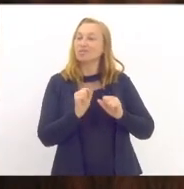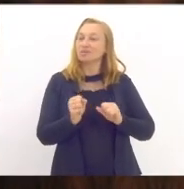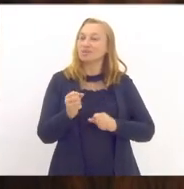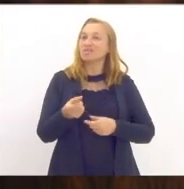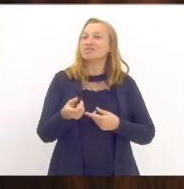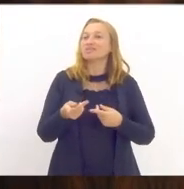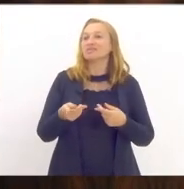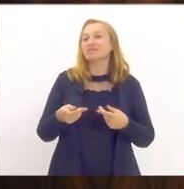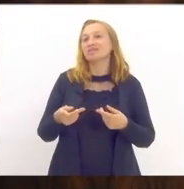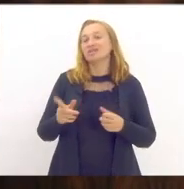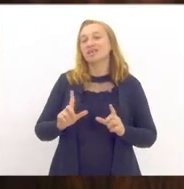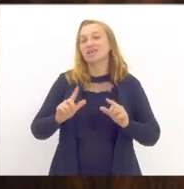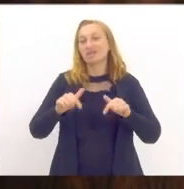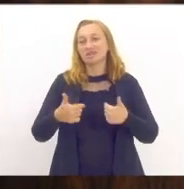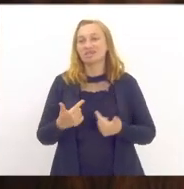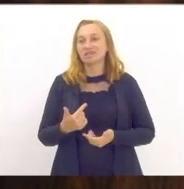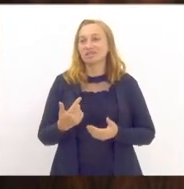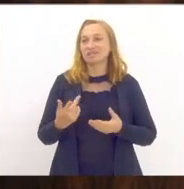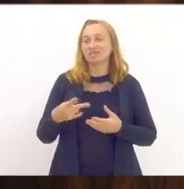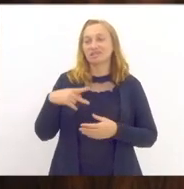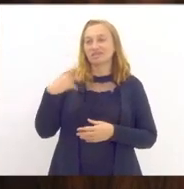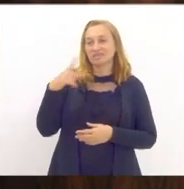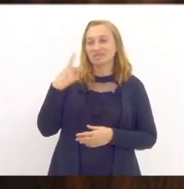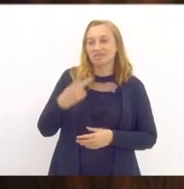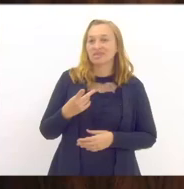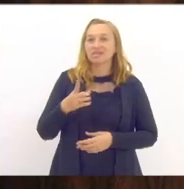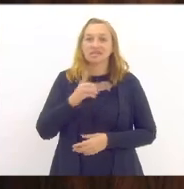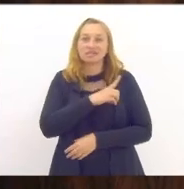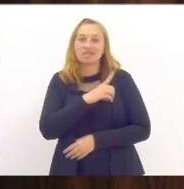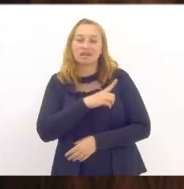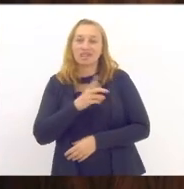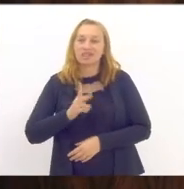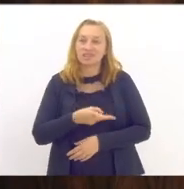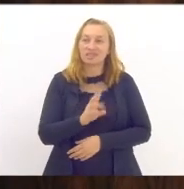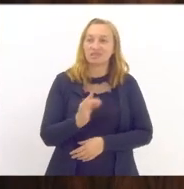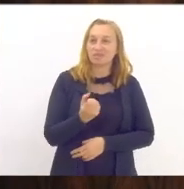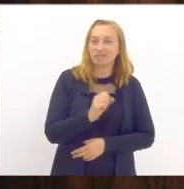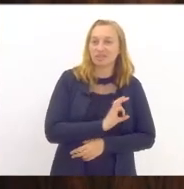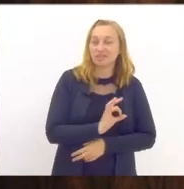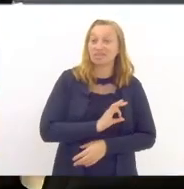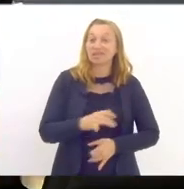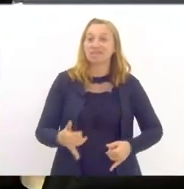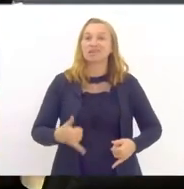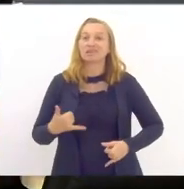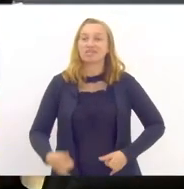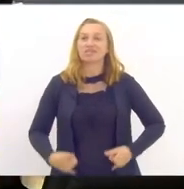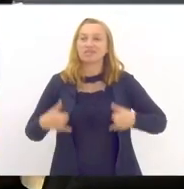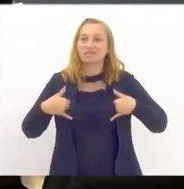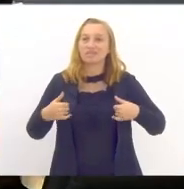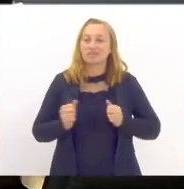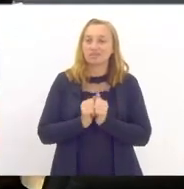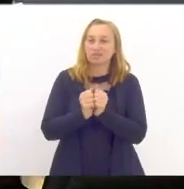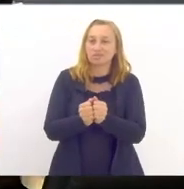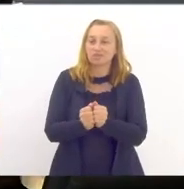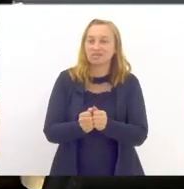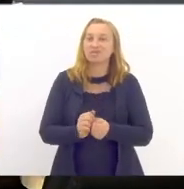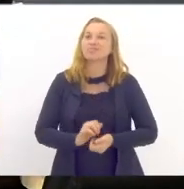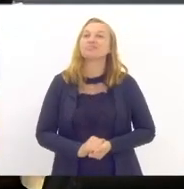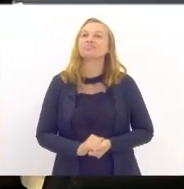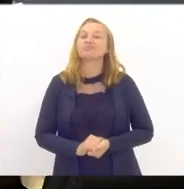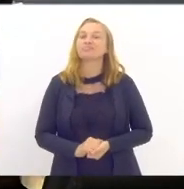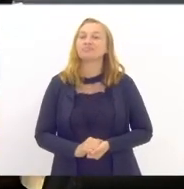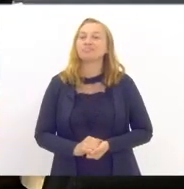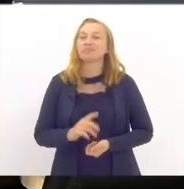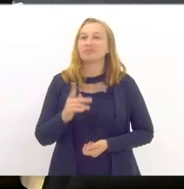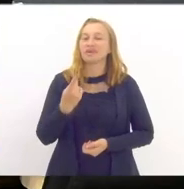nesse parlamento. Minha querida e sempre delegada Marta Rocha, que honra sempre ter caminhado junto com Vossa Excelência. E